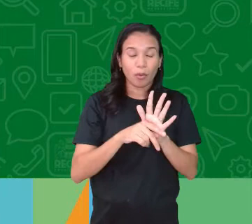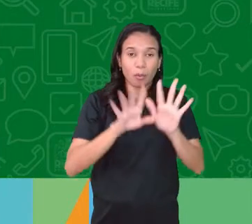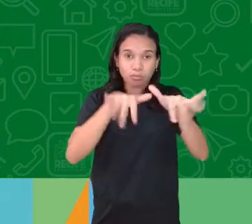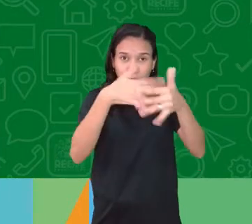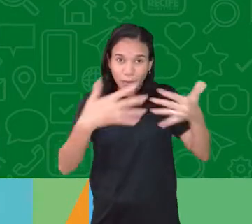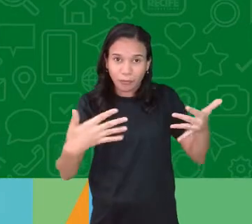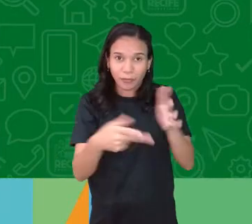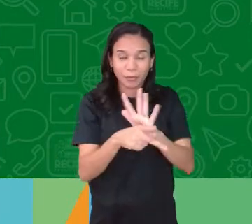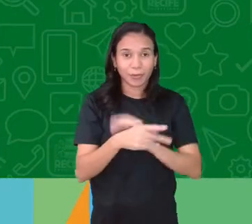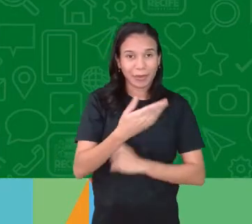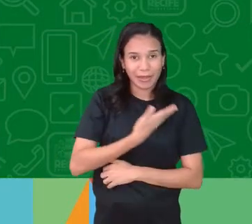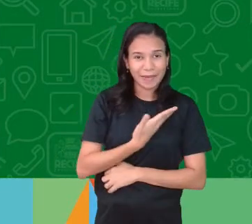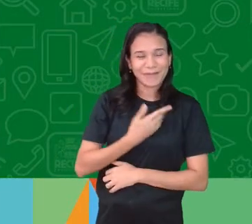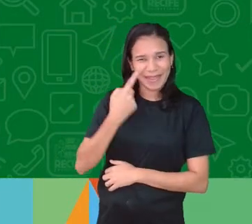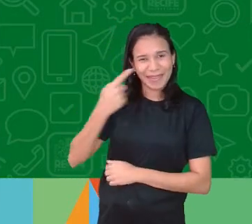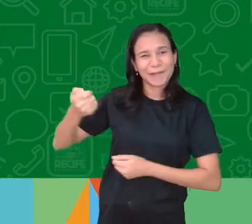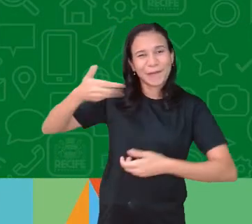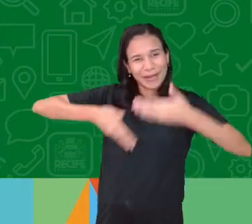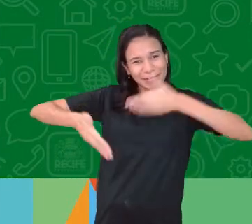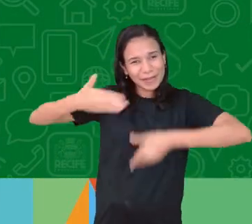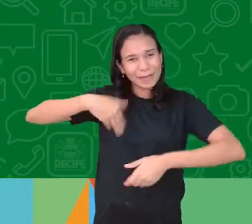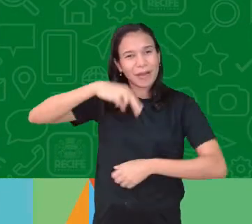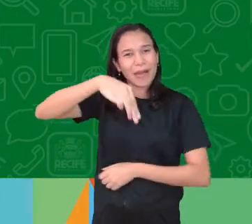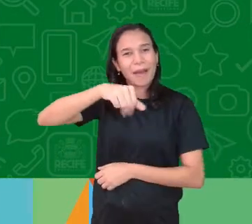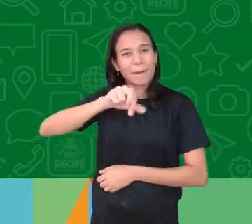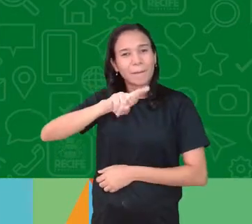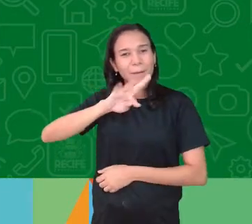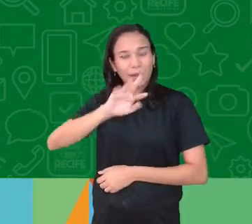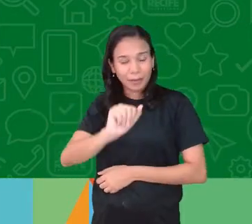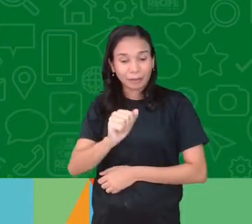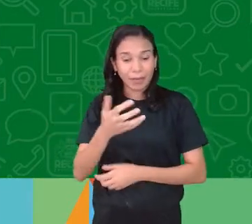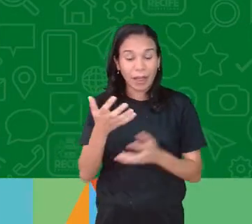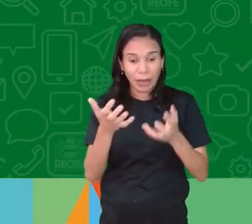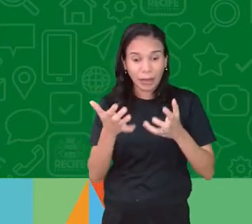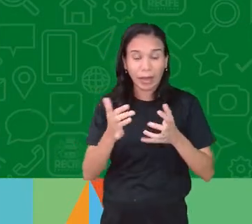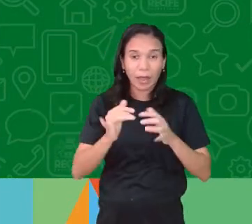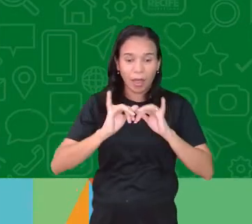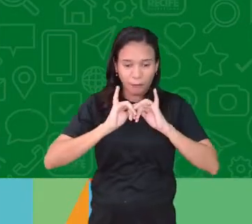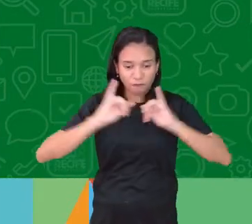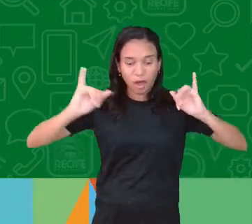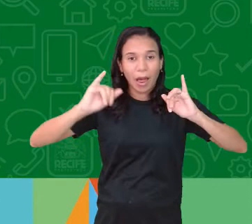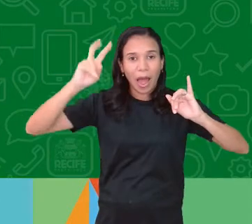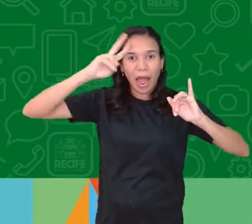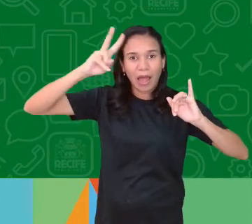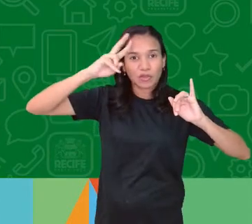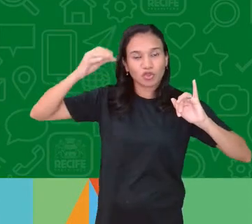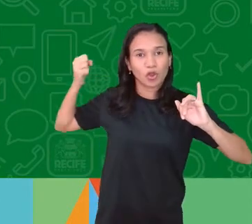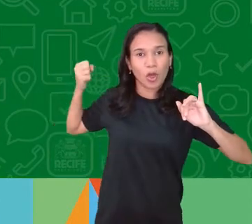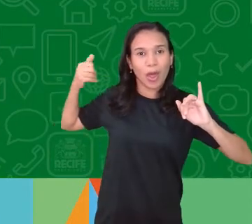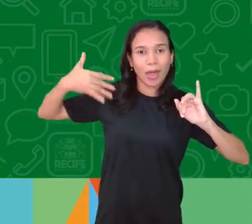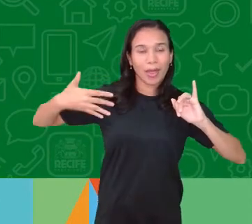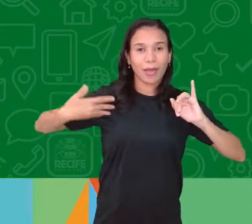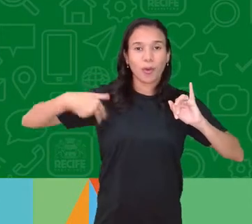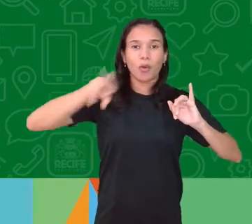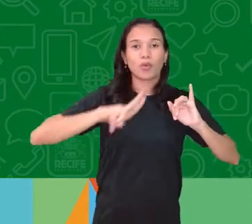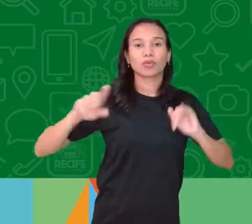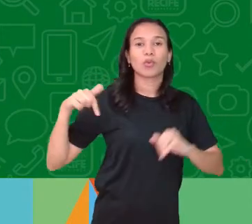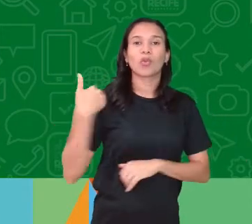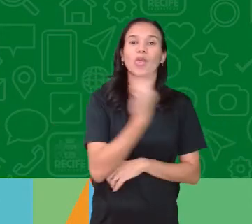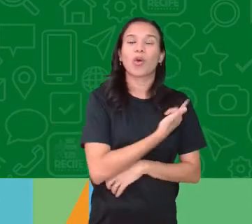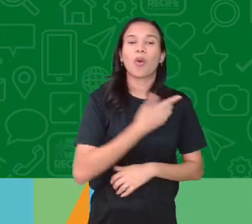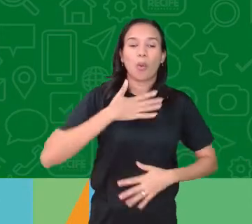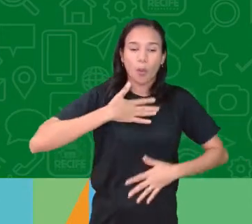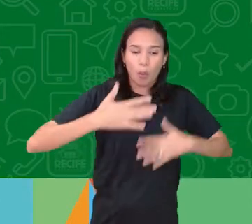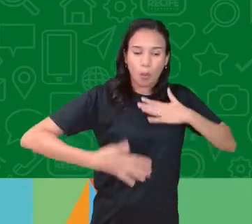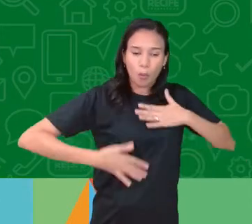minha amiga que eu participei, né? Ela queria contar a história dela através dos nossos corpos, e aí, ao mesmo tempo que a